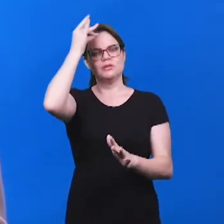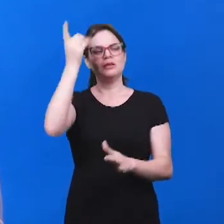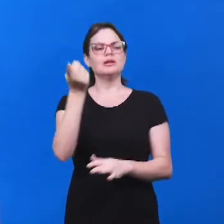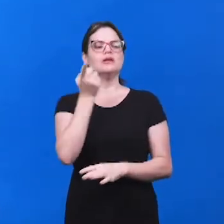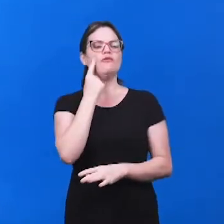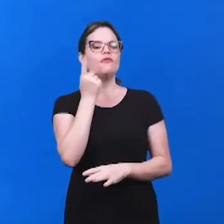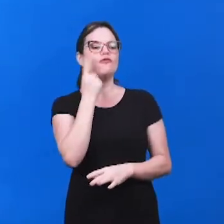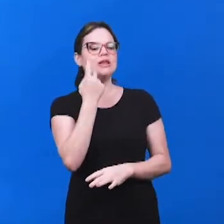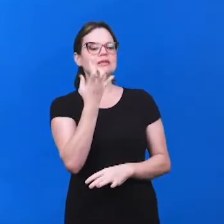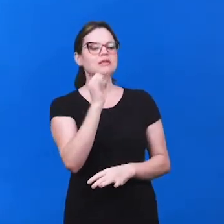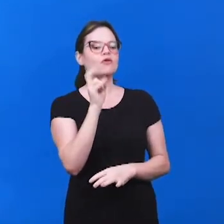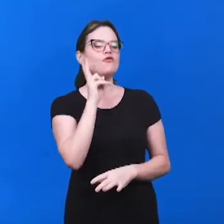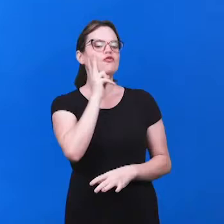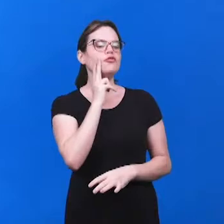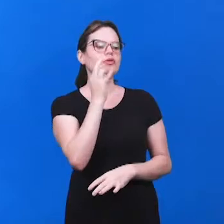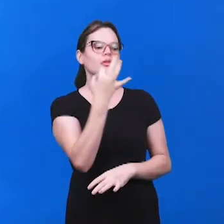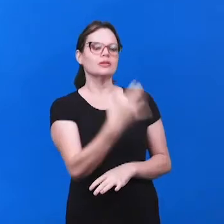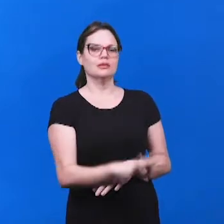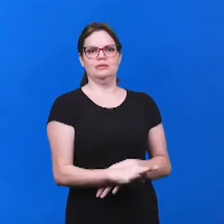que dá,